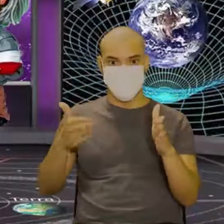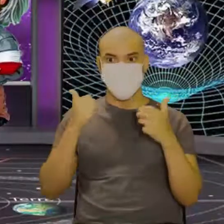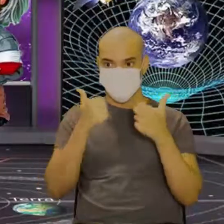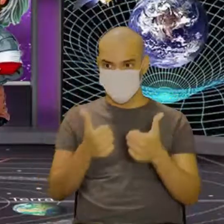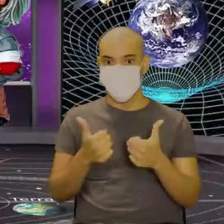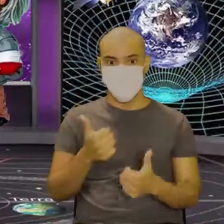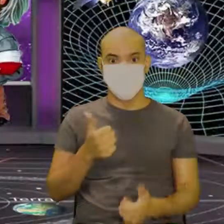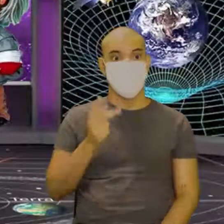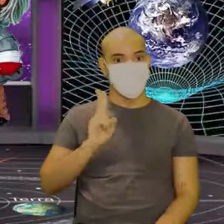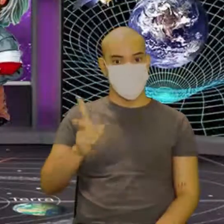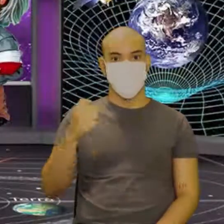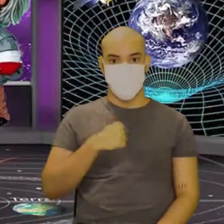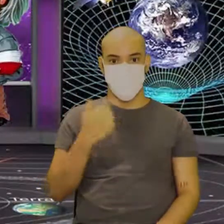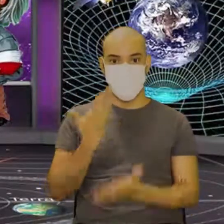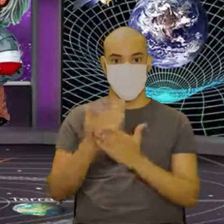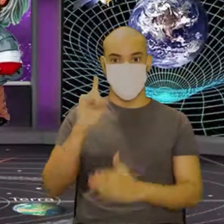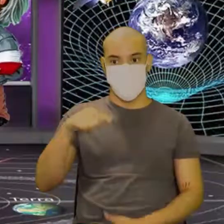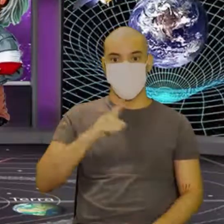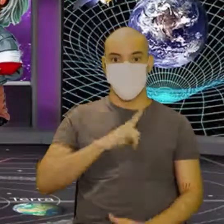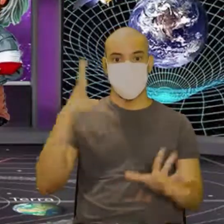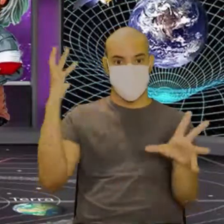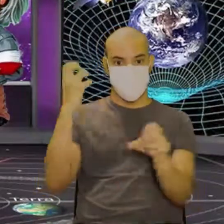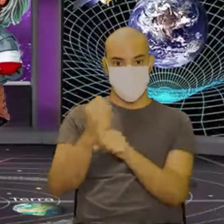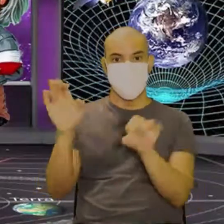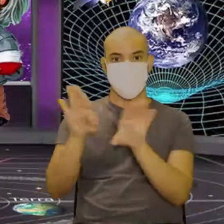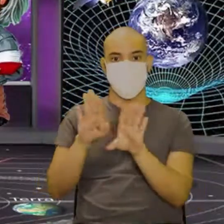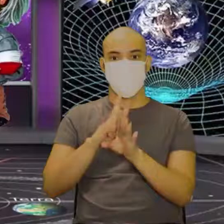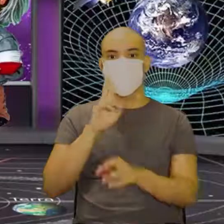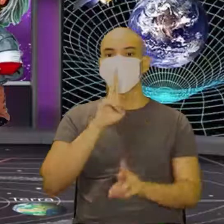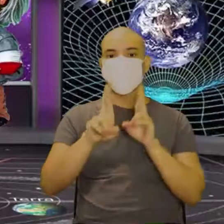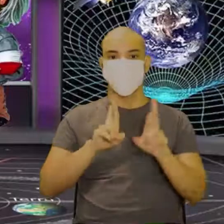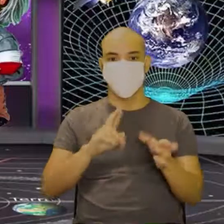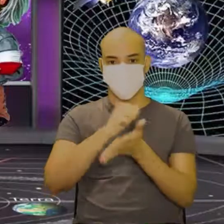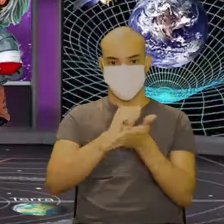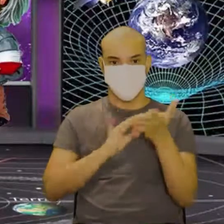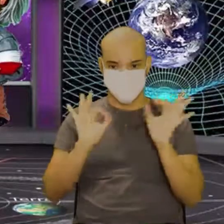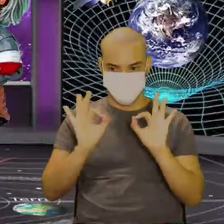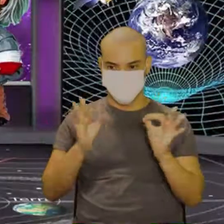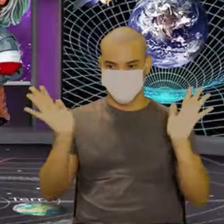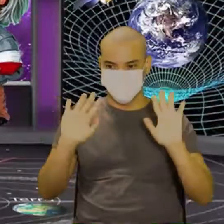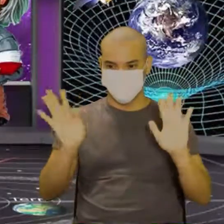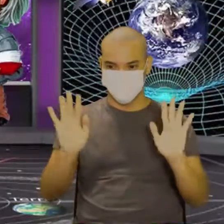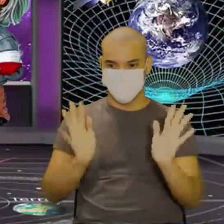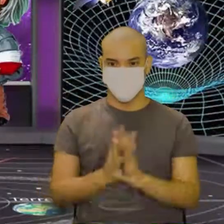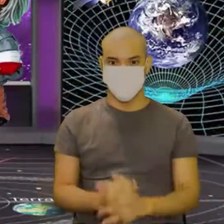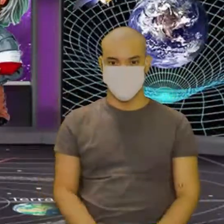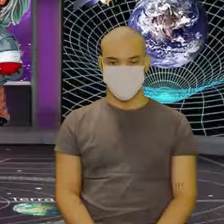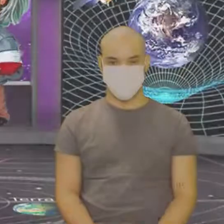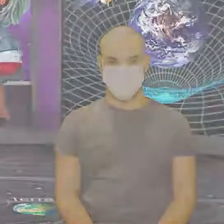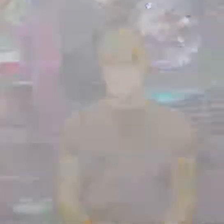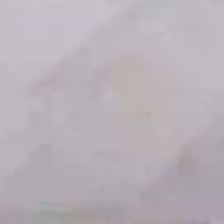olha só, fica comigo que na próxima aula tem revisão e também tem resolução de exercícios para vocês, tá? Tchau, tchau.